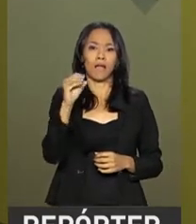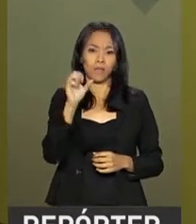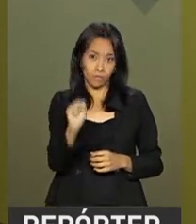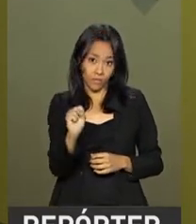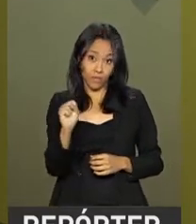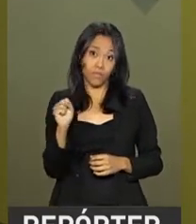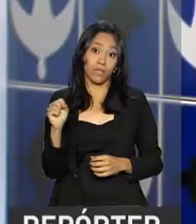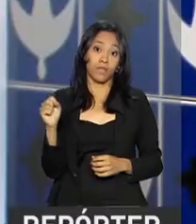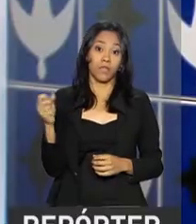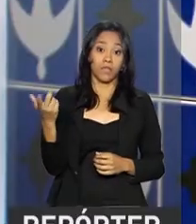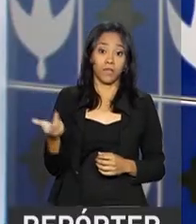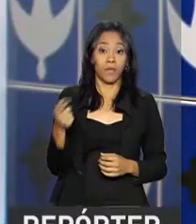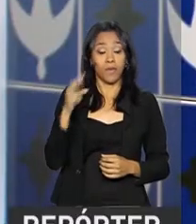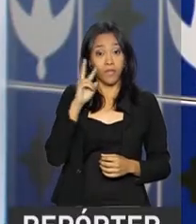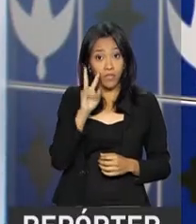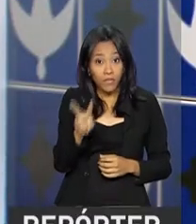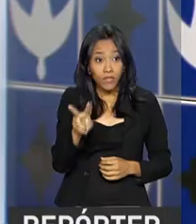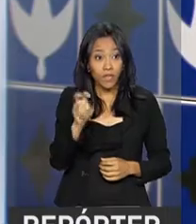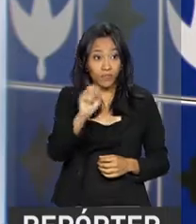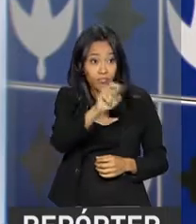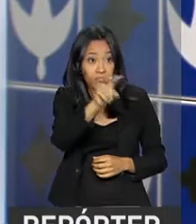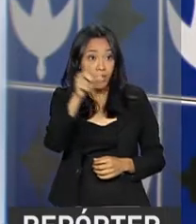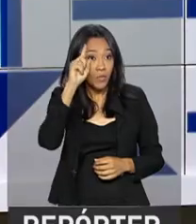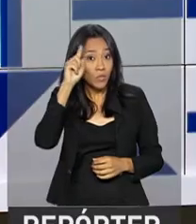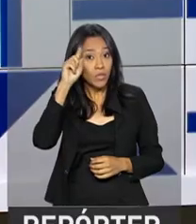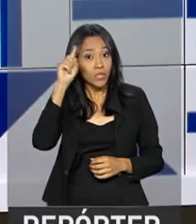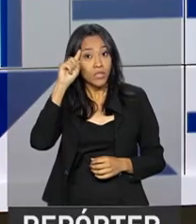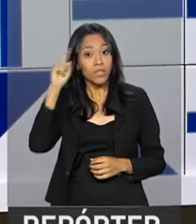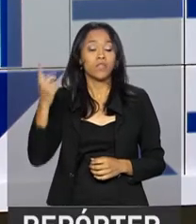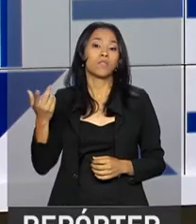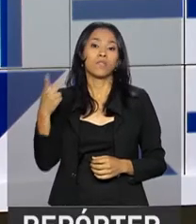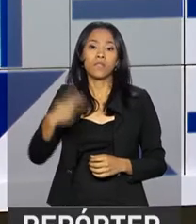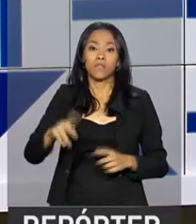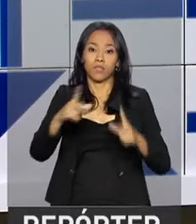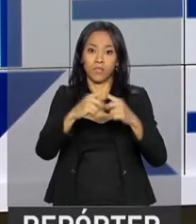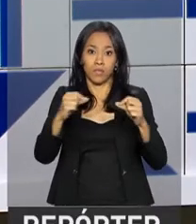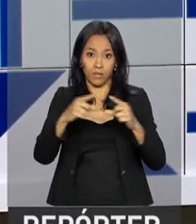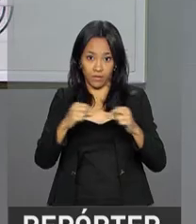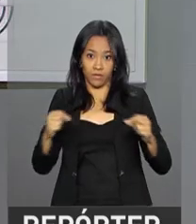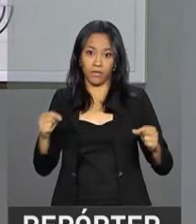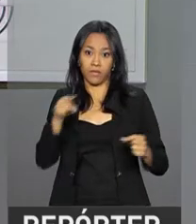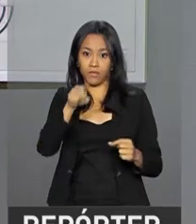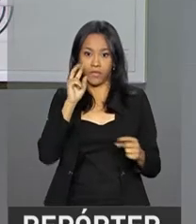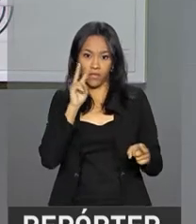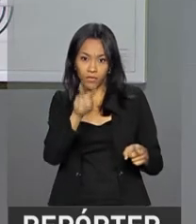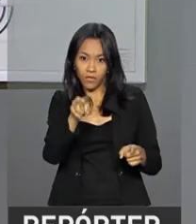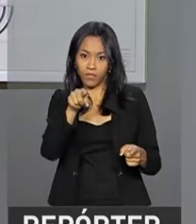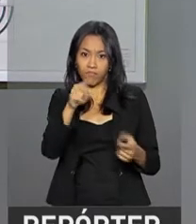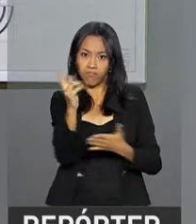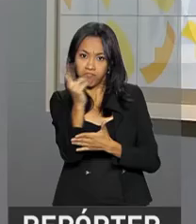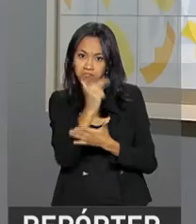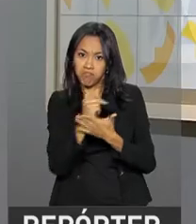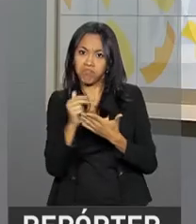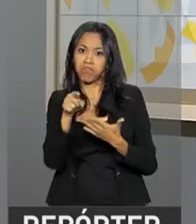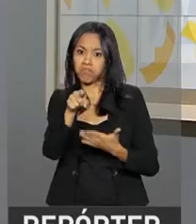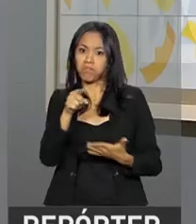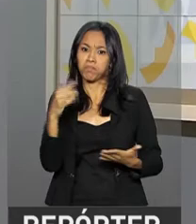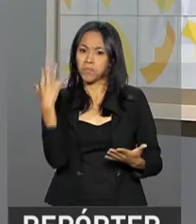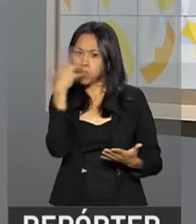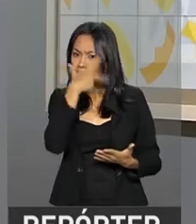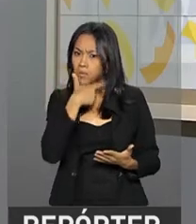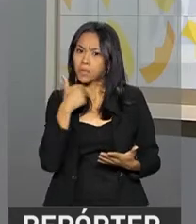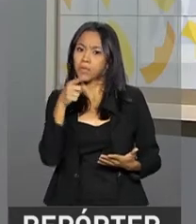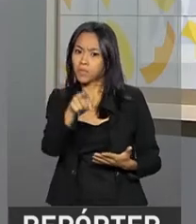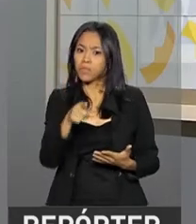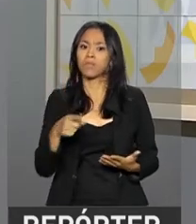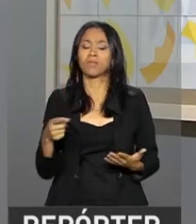então é algo que se tornou cotidiano já tava muito integrado e natural pra gente belo mais